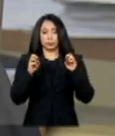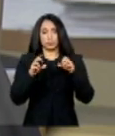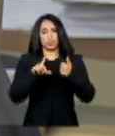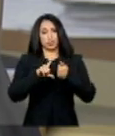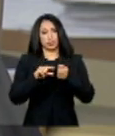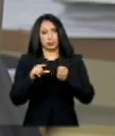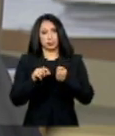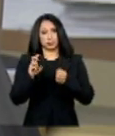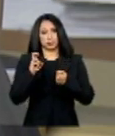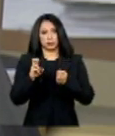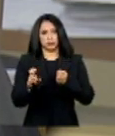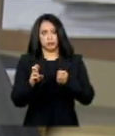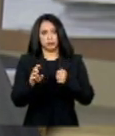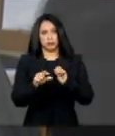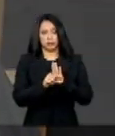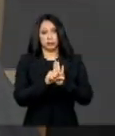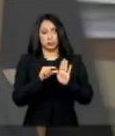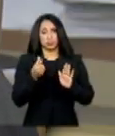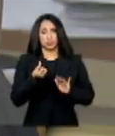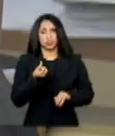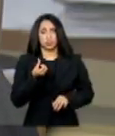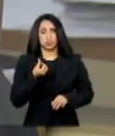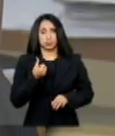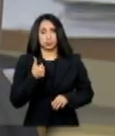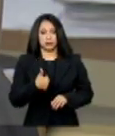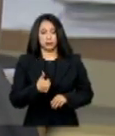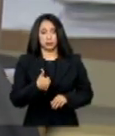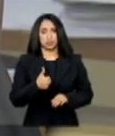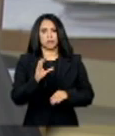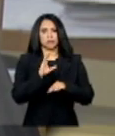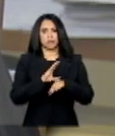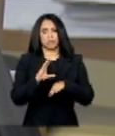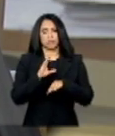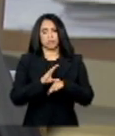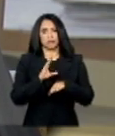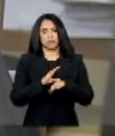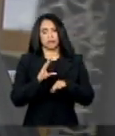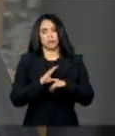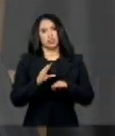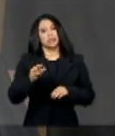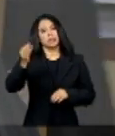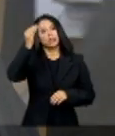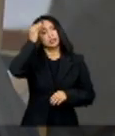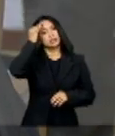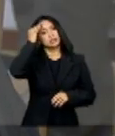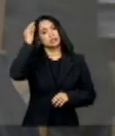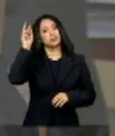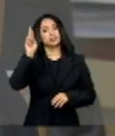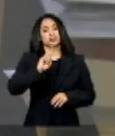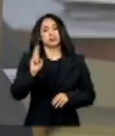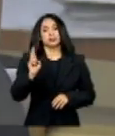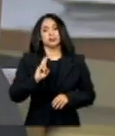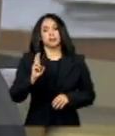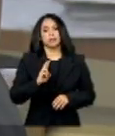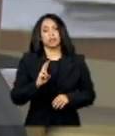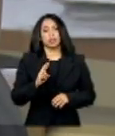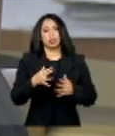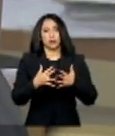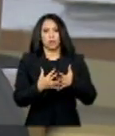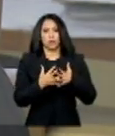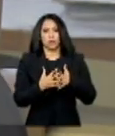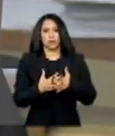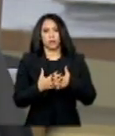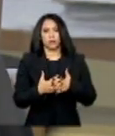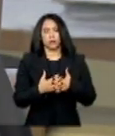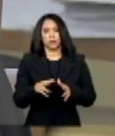inciso 61 da constituição entendo que as razões apresentadas confunde com o próprio mérito da ação a razão pela